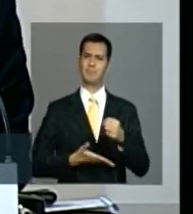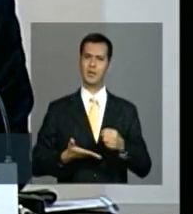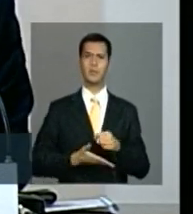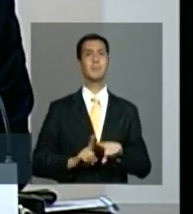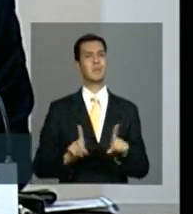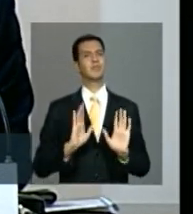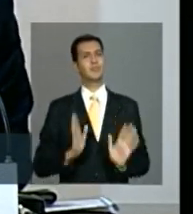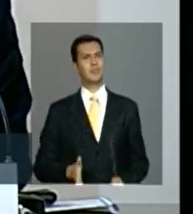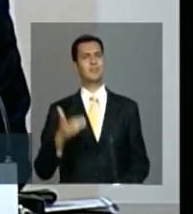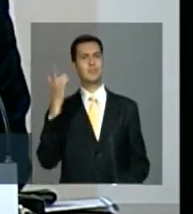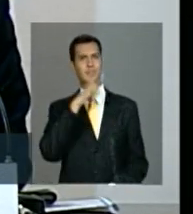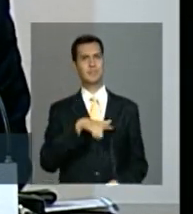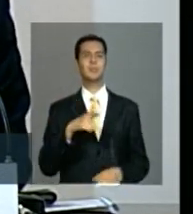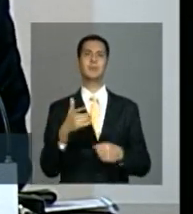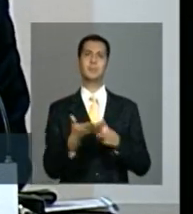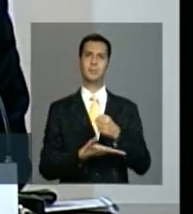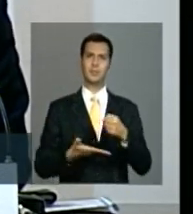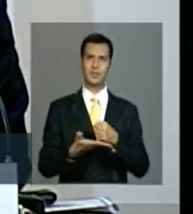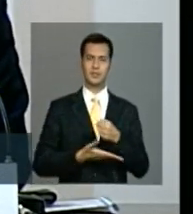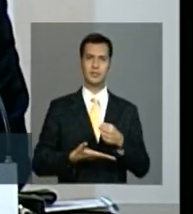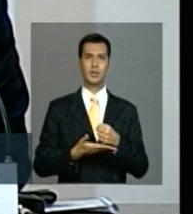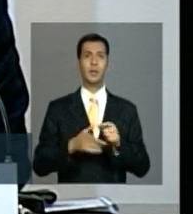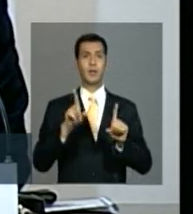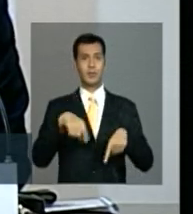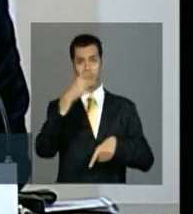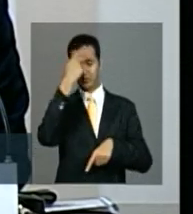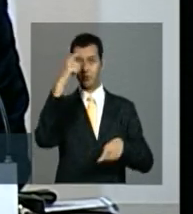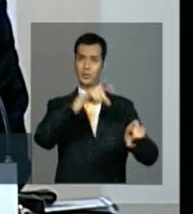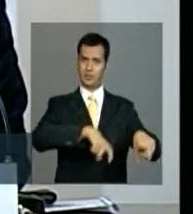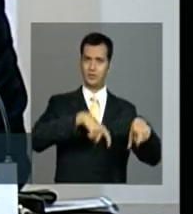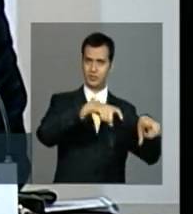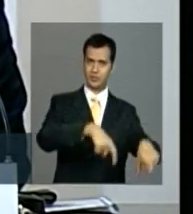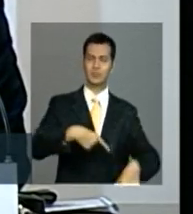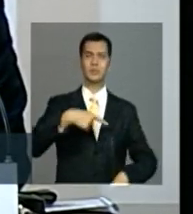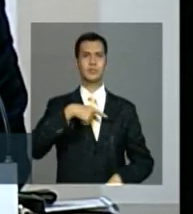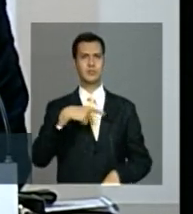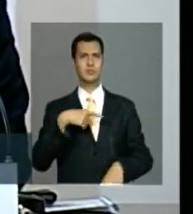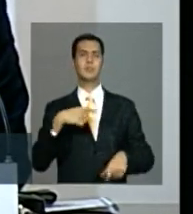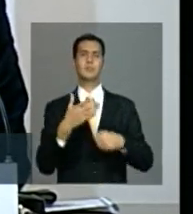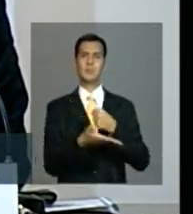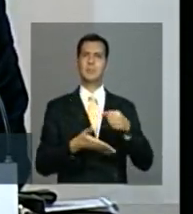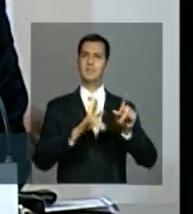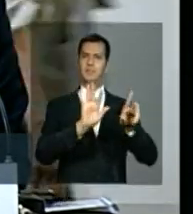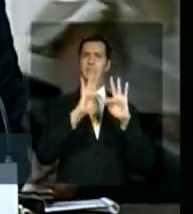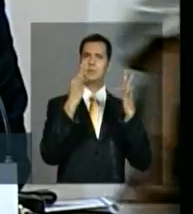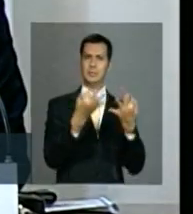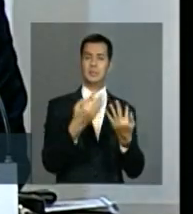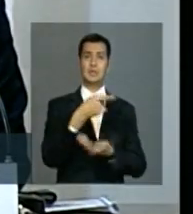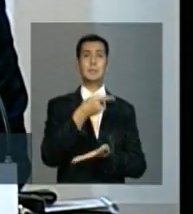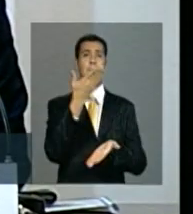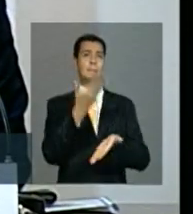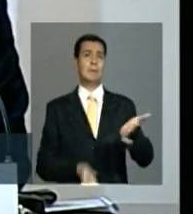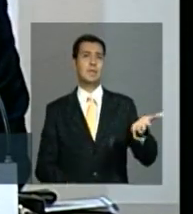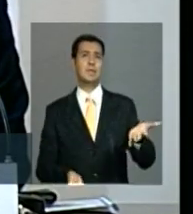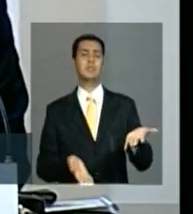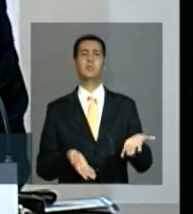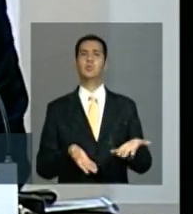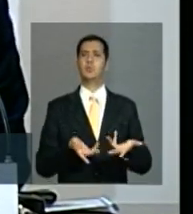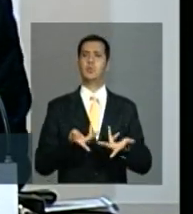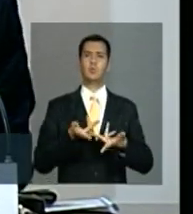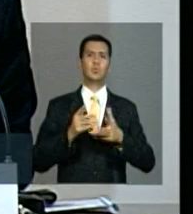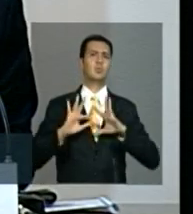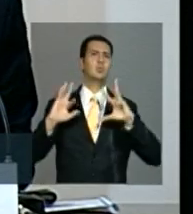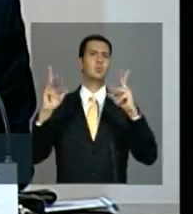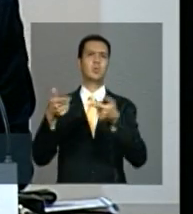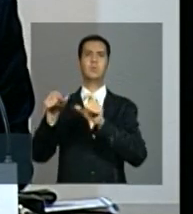uma proteção ao agricultor eh de base familiar que perdeu toda a sua safro perdeu mais de